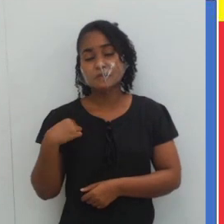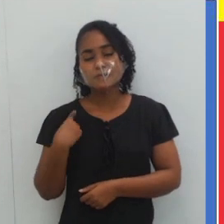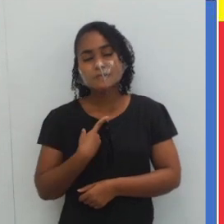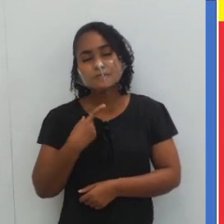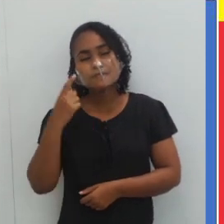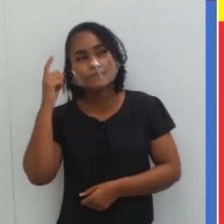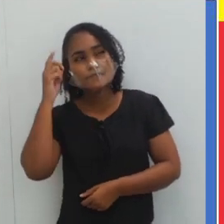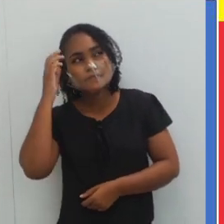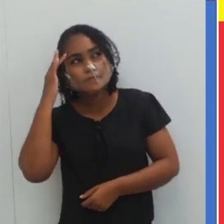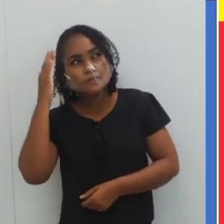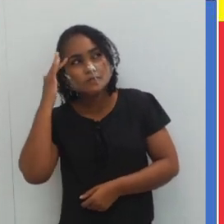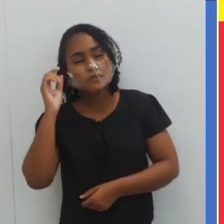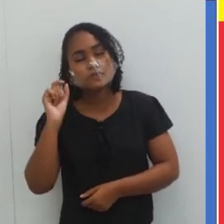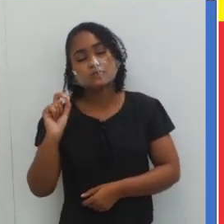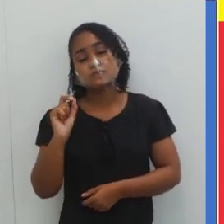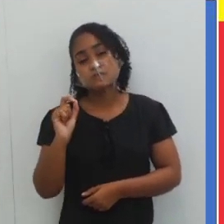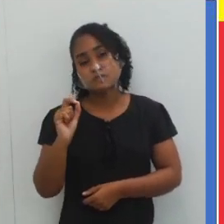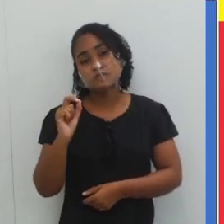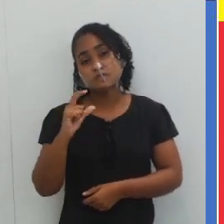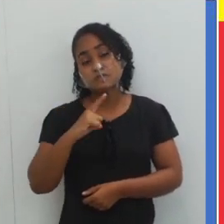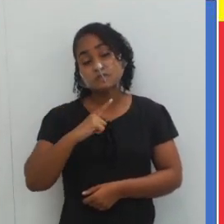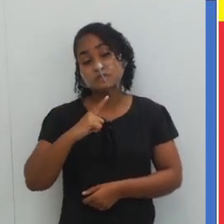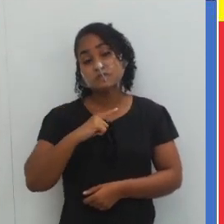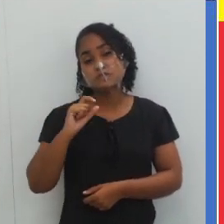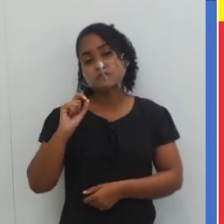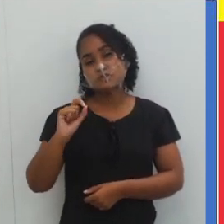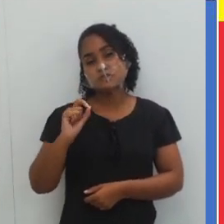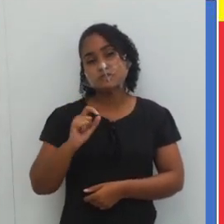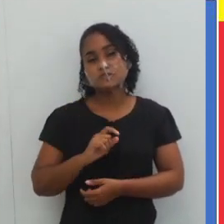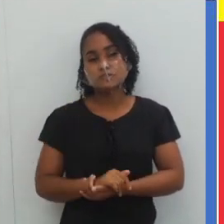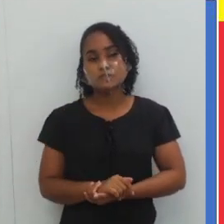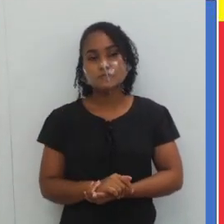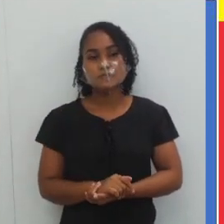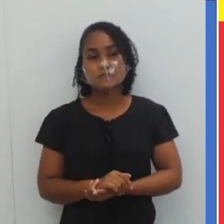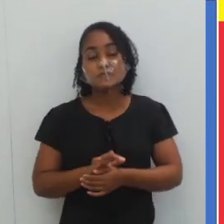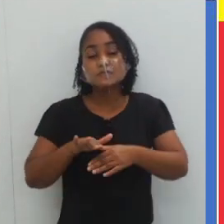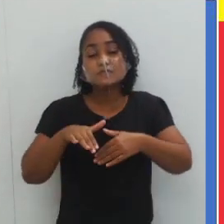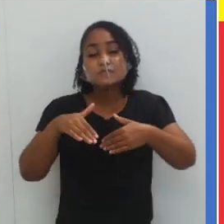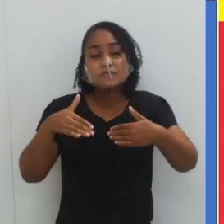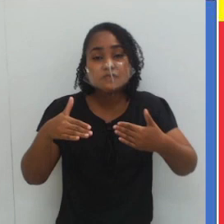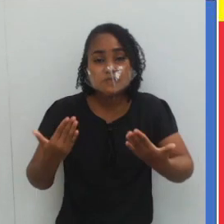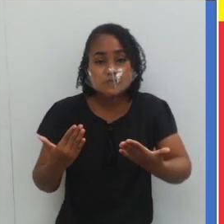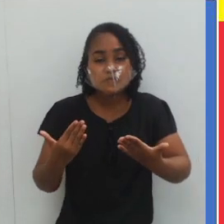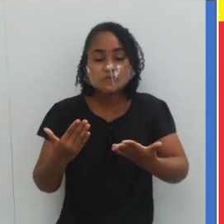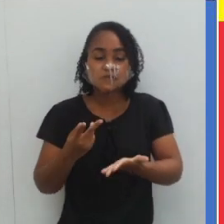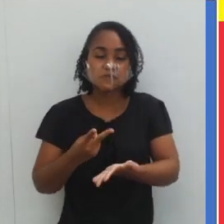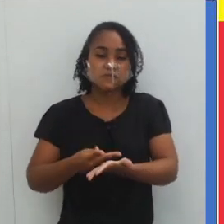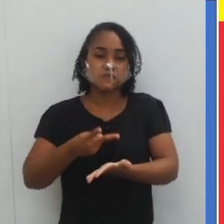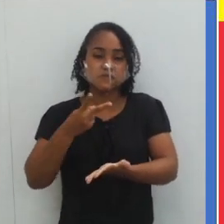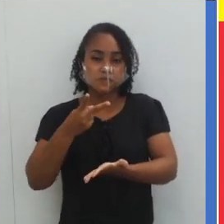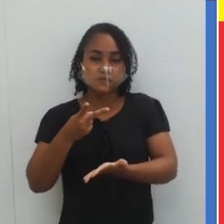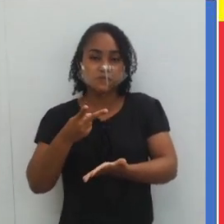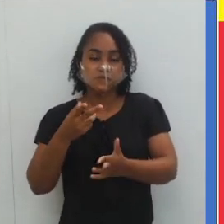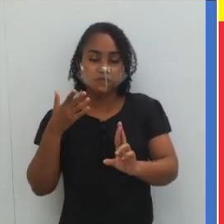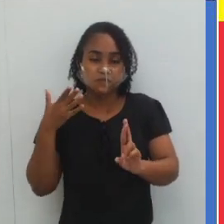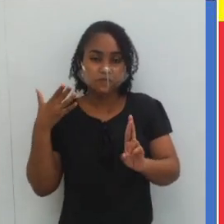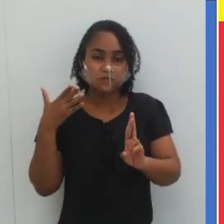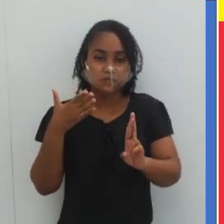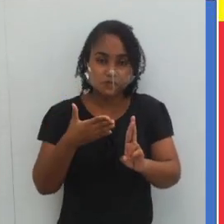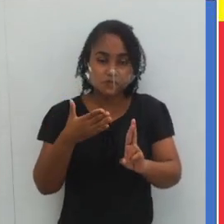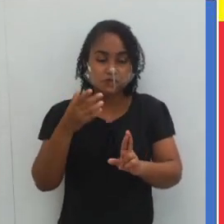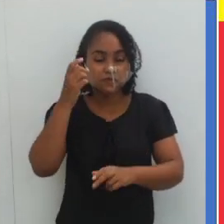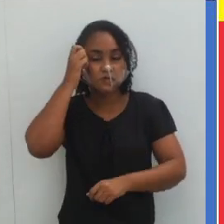gente pensar o Simple Past, que é when, né? Quando isso ocorreu,